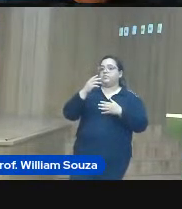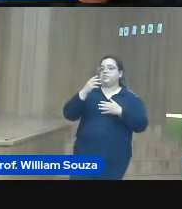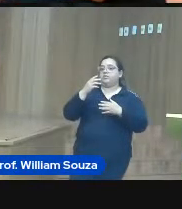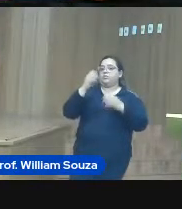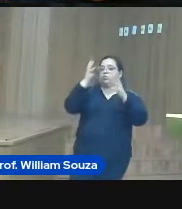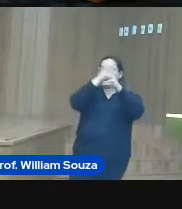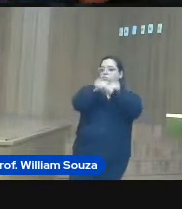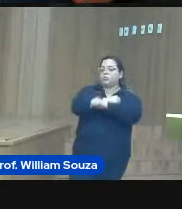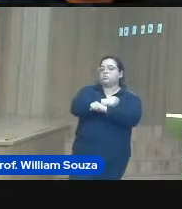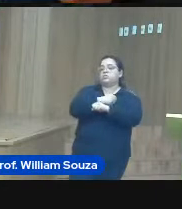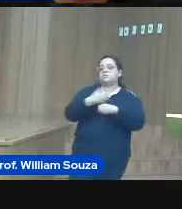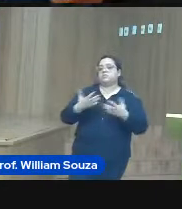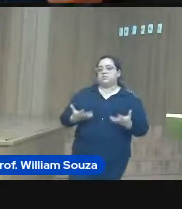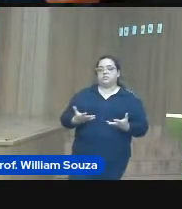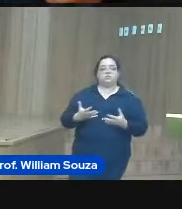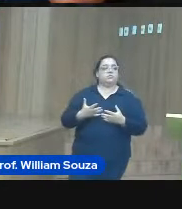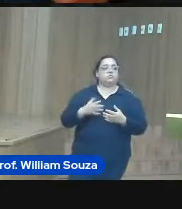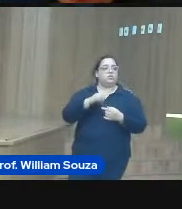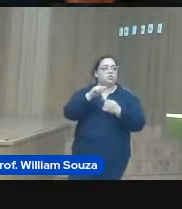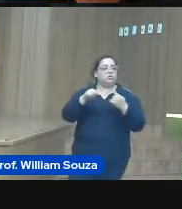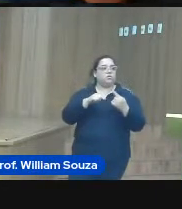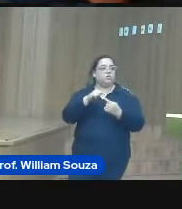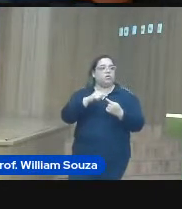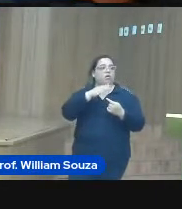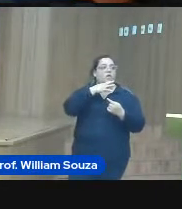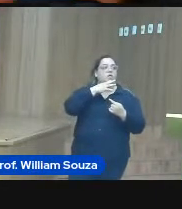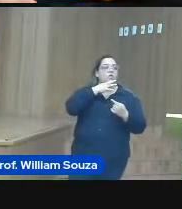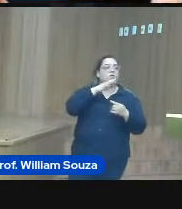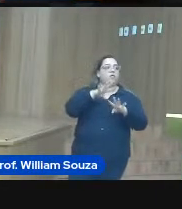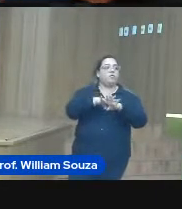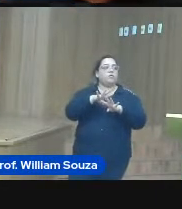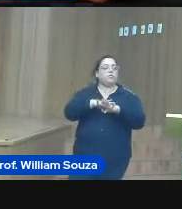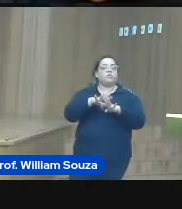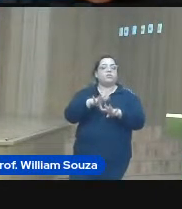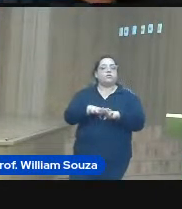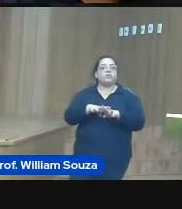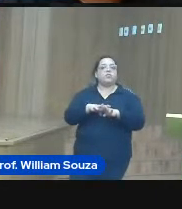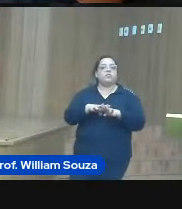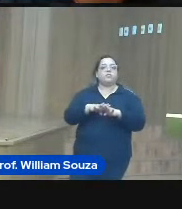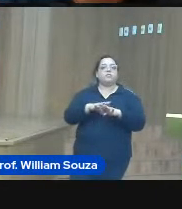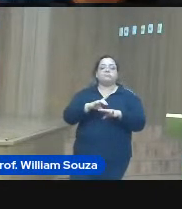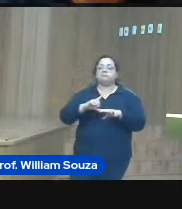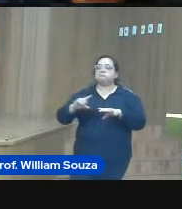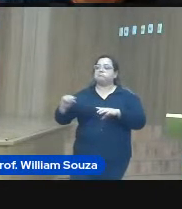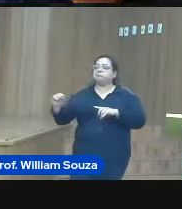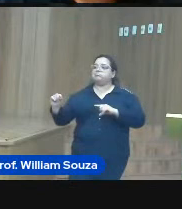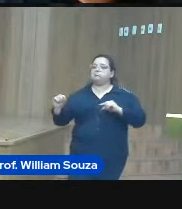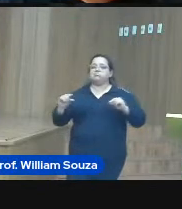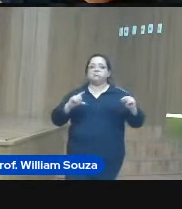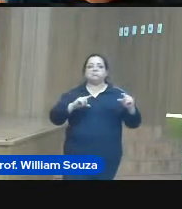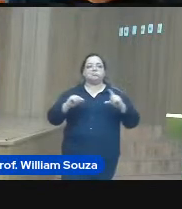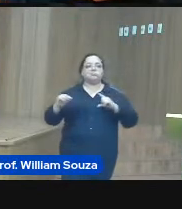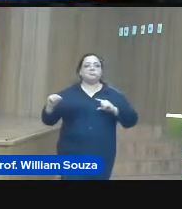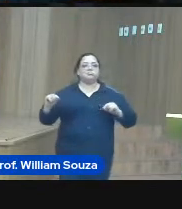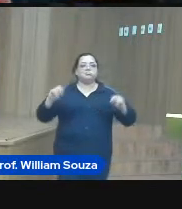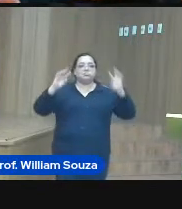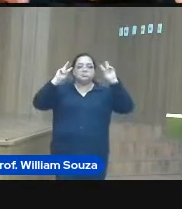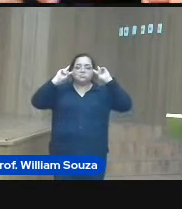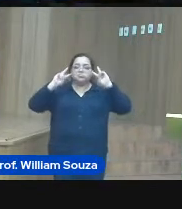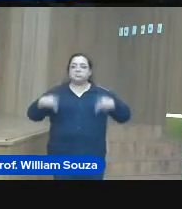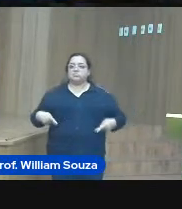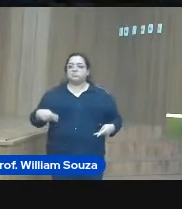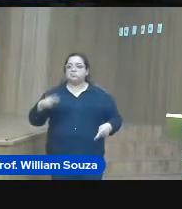Essa objetividade do conhecimento matemático se dá pelo esvaziamento da humanidade. E a gente agora está